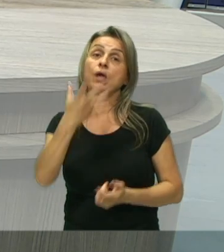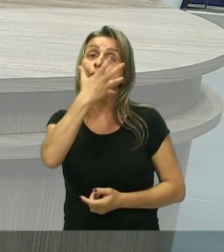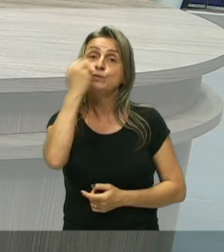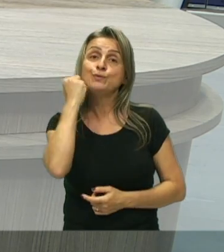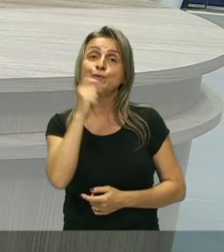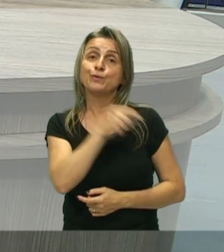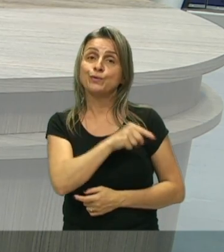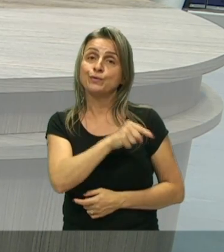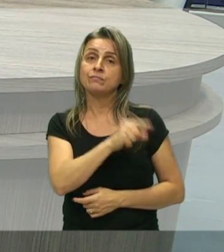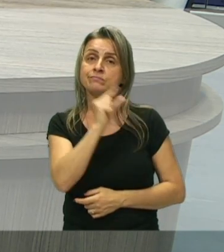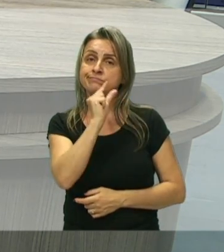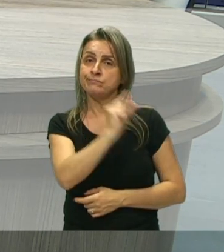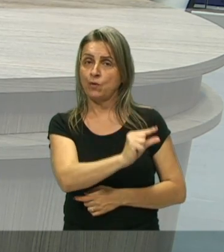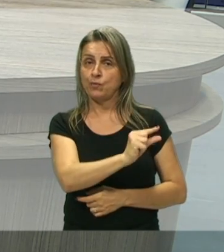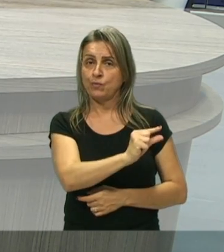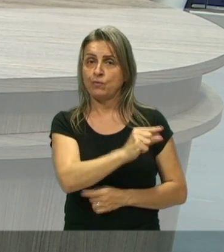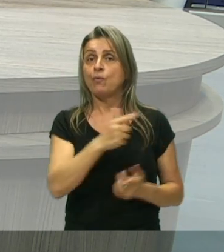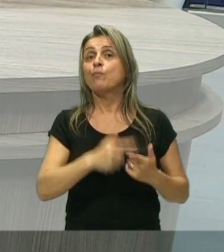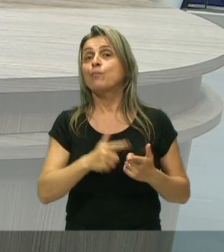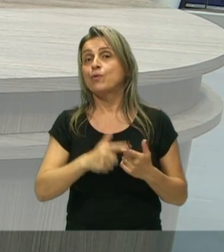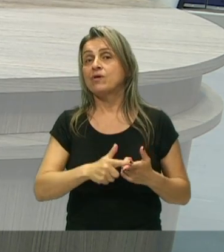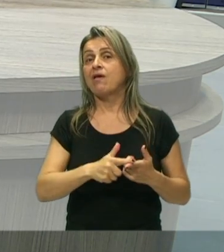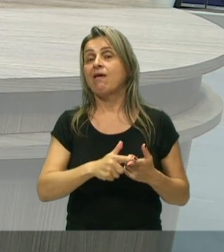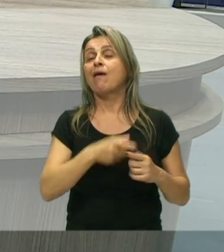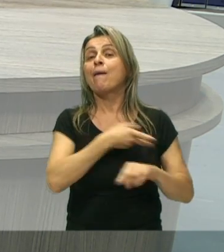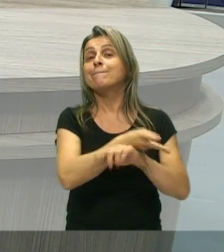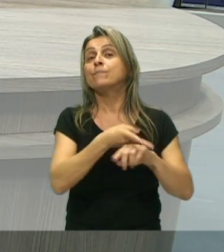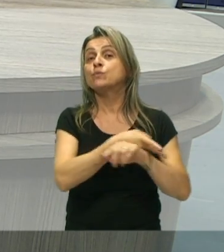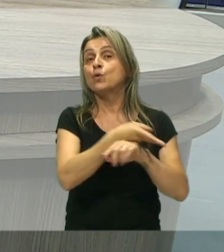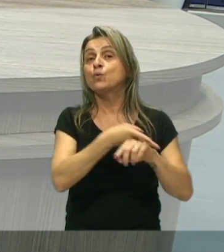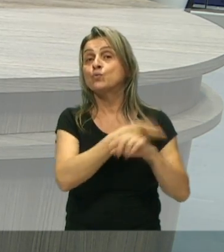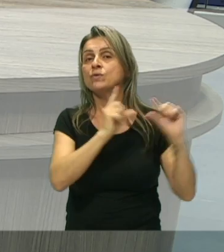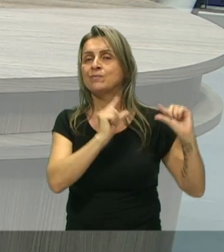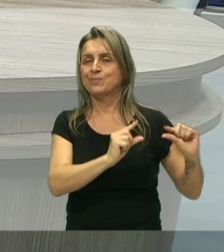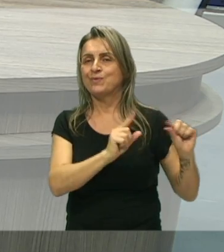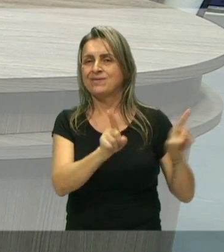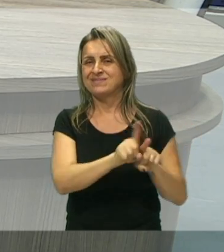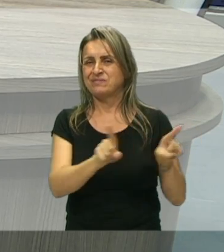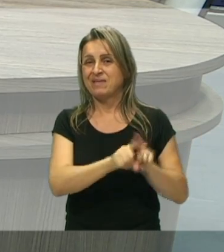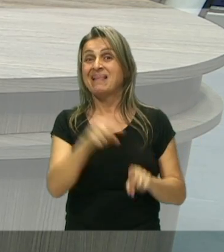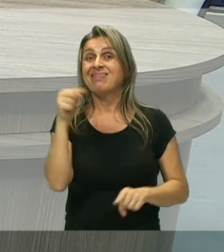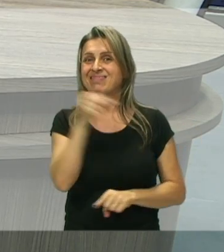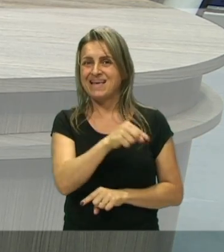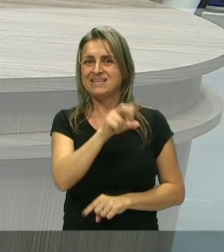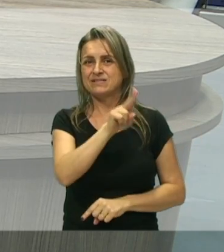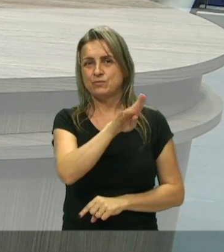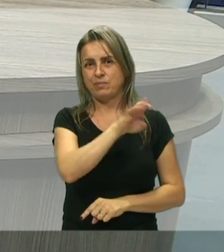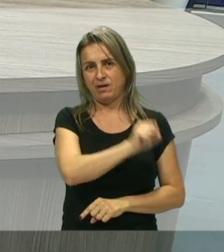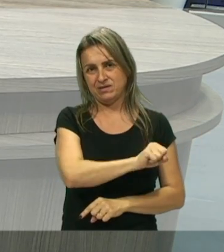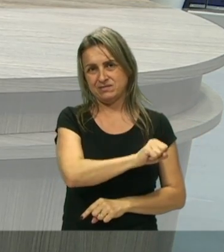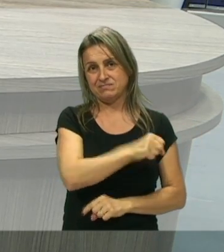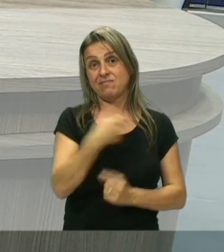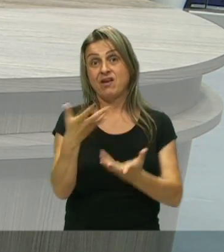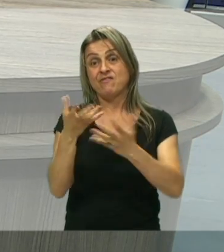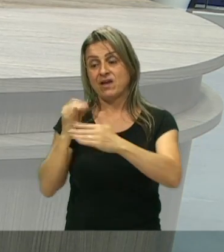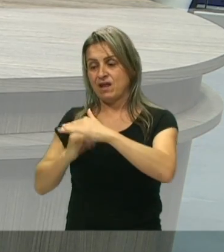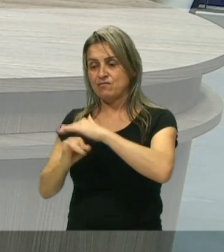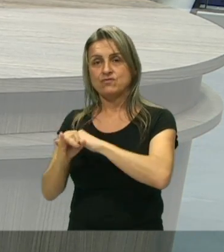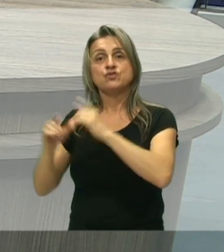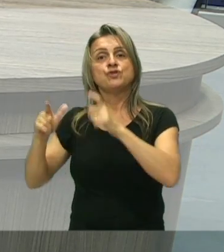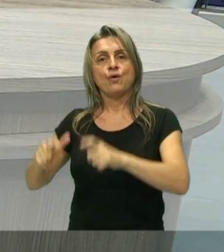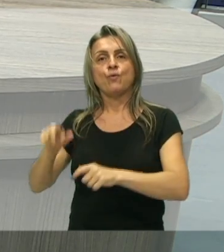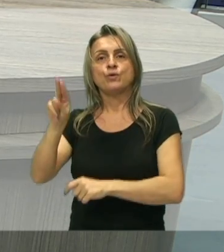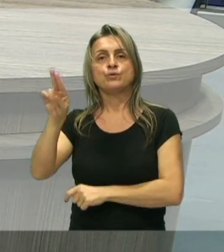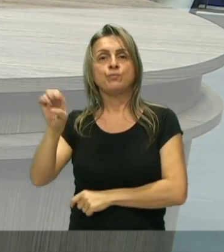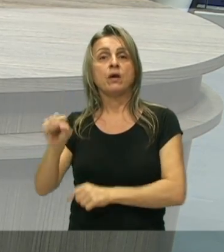dali seria pouco, porque são baixos os números daquele posto. Sim. E tem um ponto importante que você falou